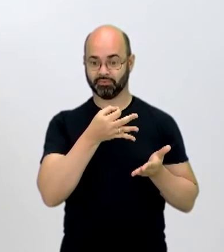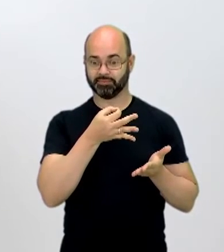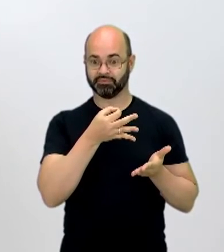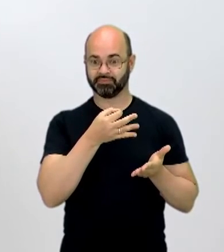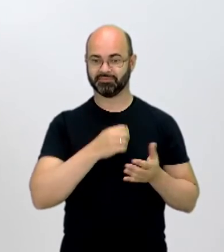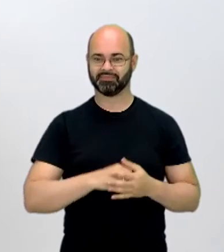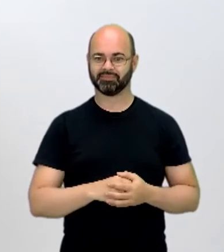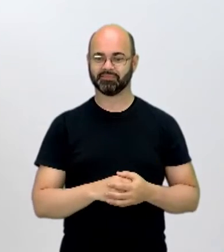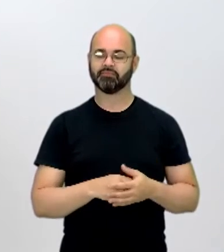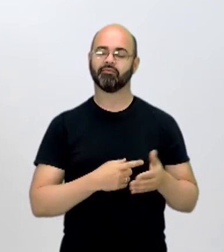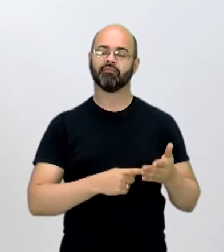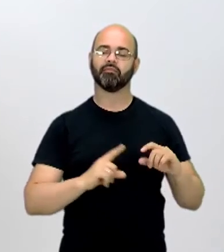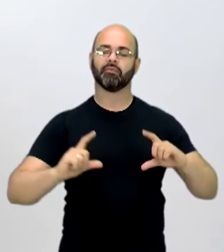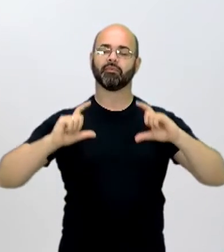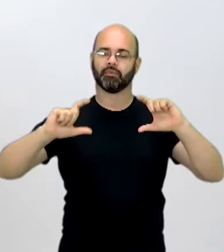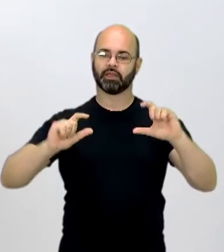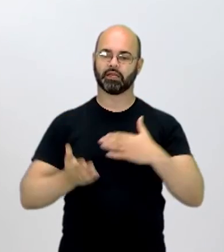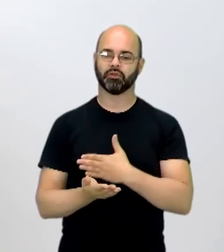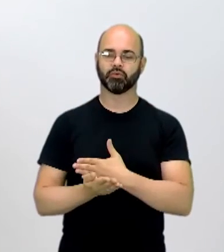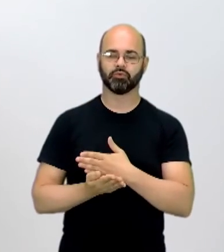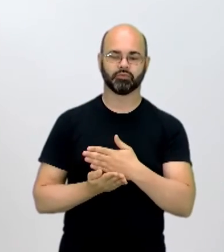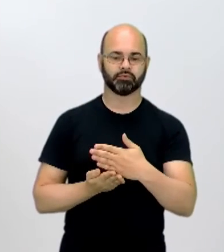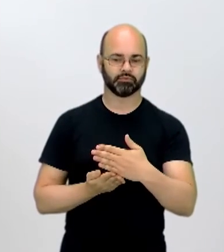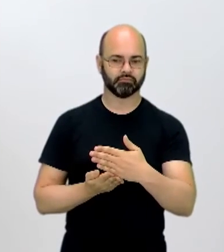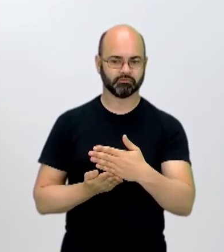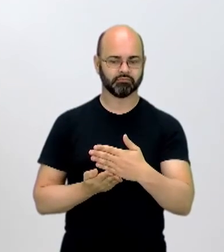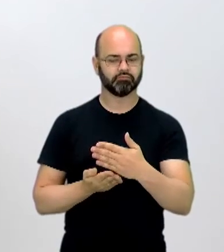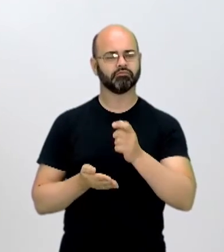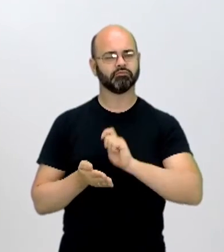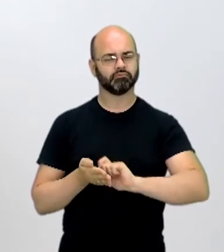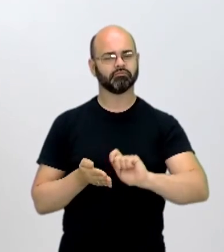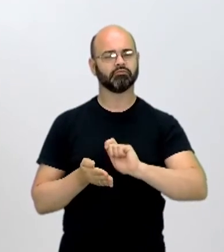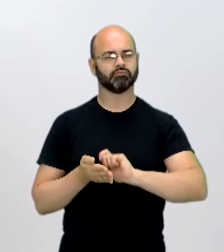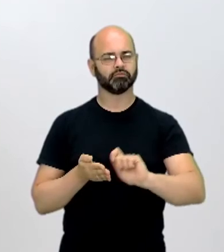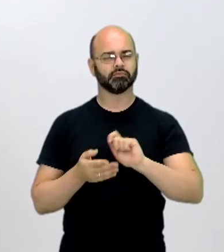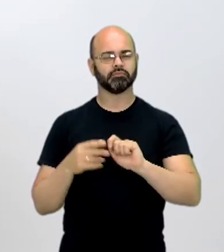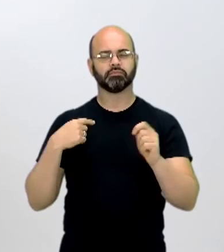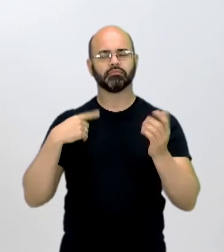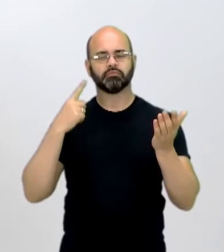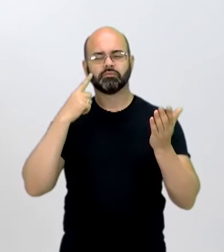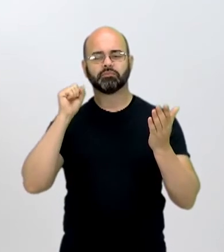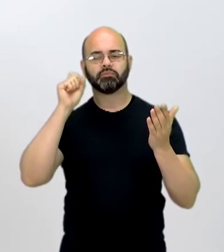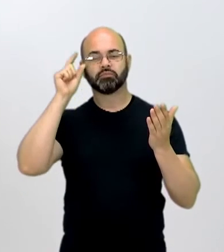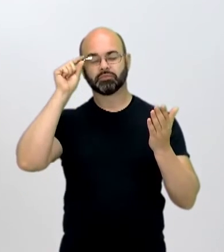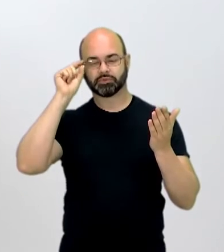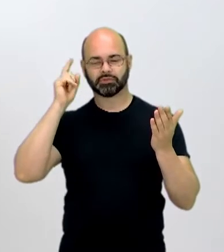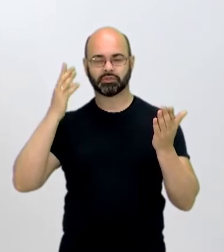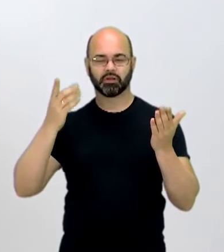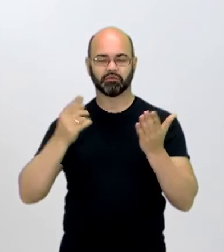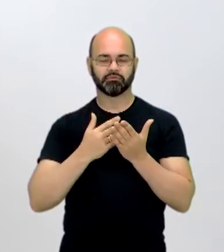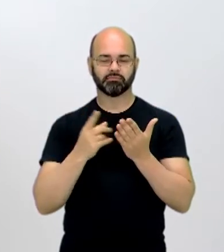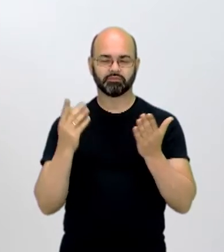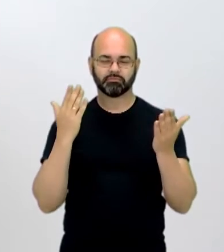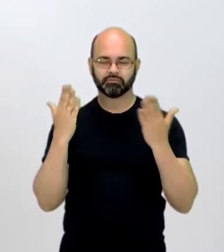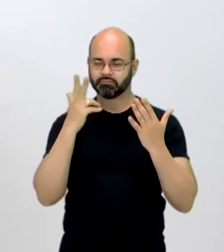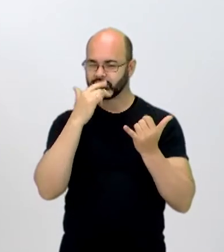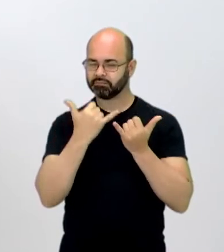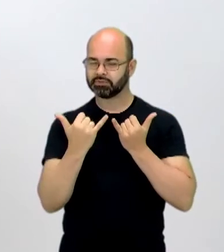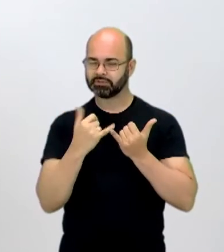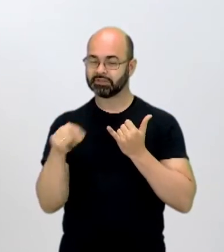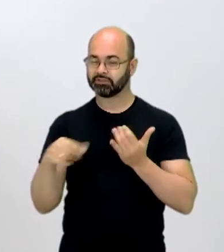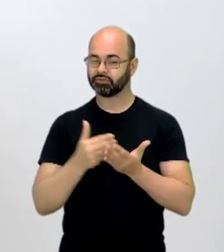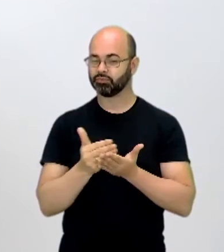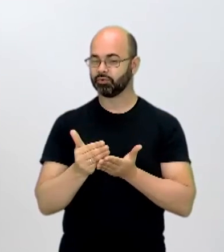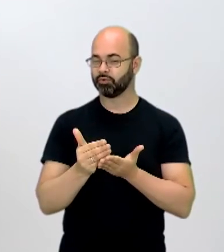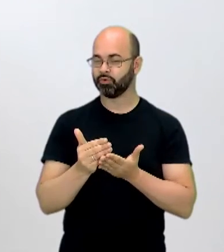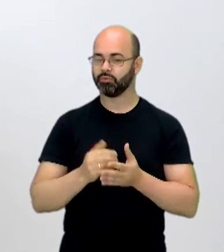parágrafo, que vai dar a introdução do que eu vou falar, pode ser parecido com esse que ela começou aqui, né? Então, ela está